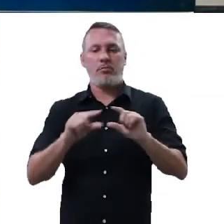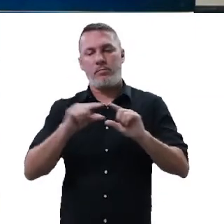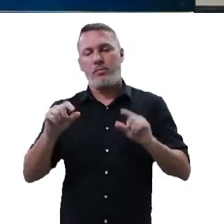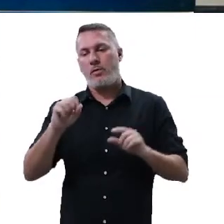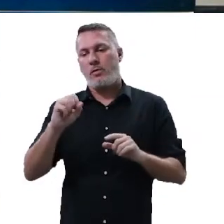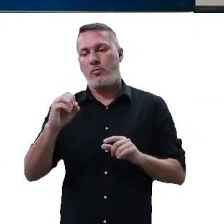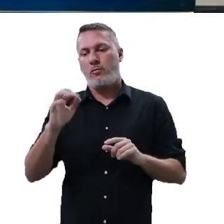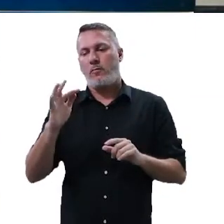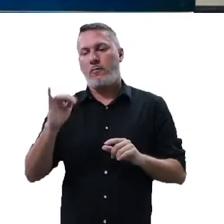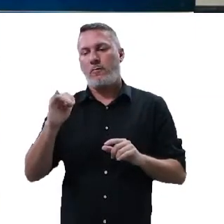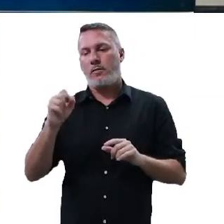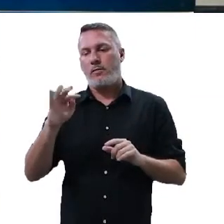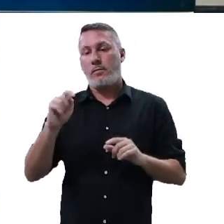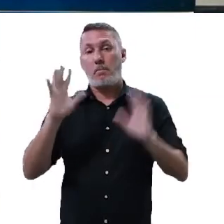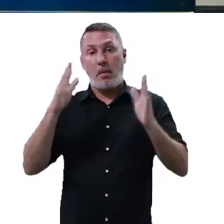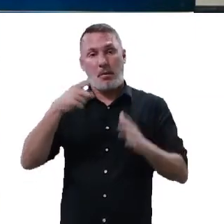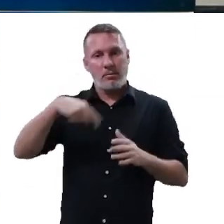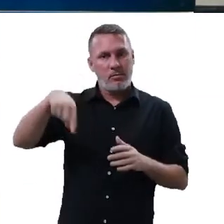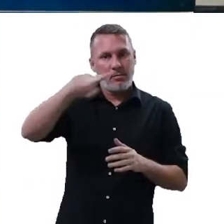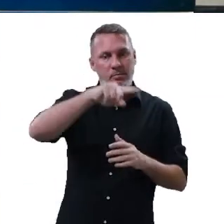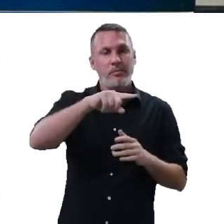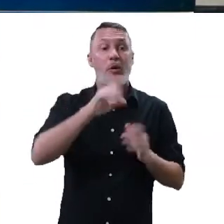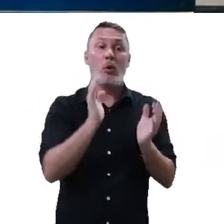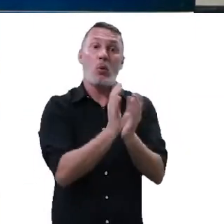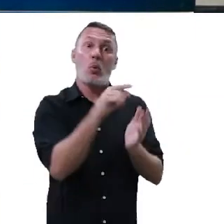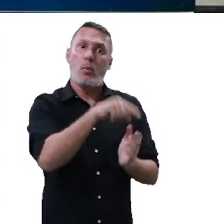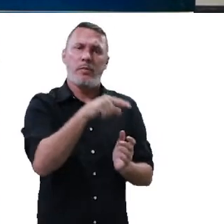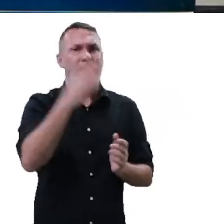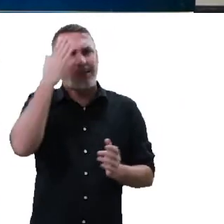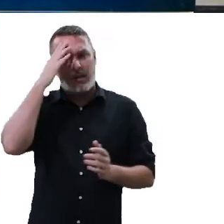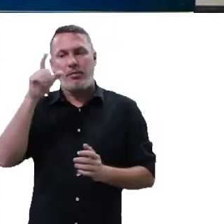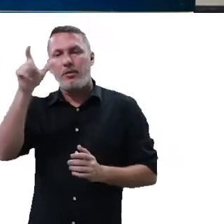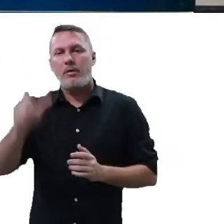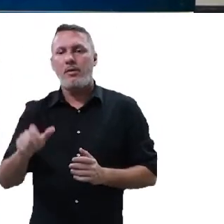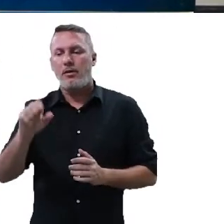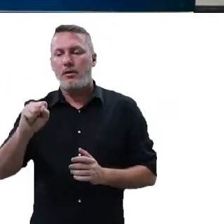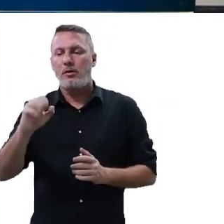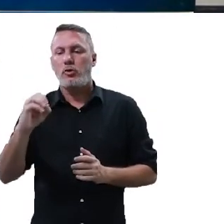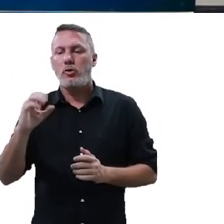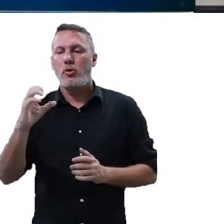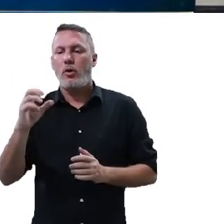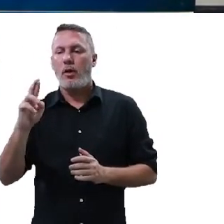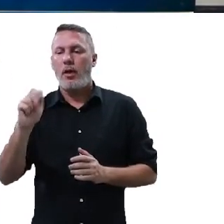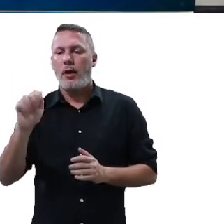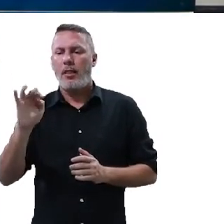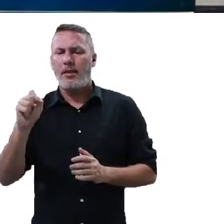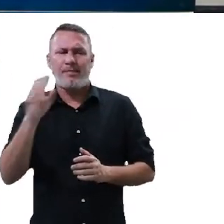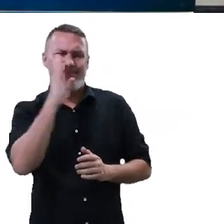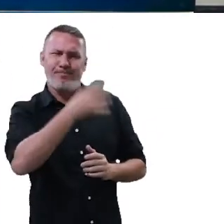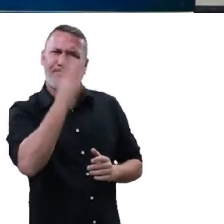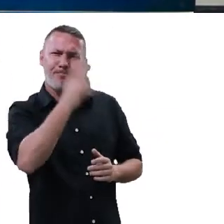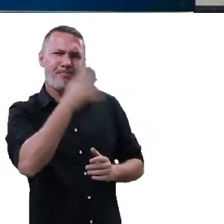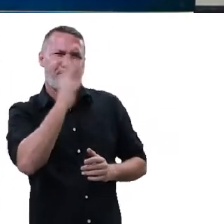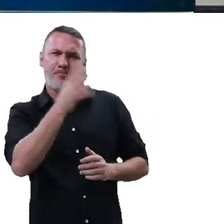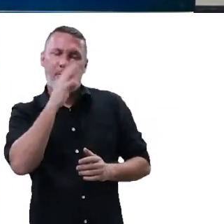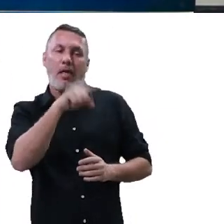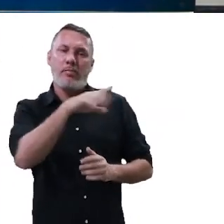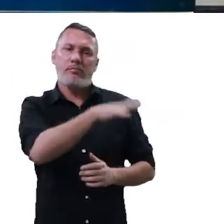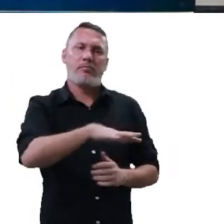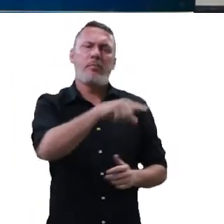alternativa B. Parabéns, aqui marcou B. O grupo que foi duramente criticado por Sócrates foram